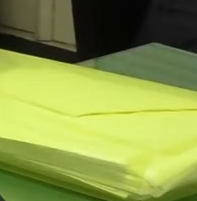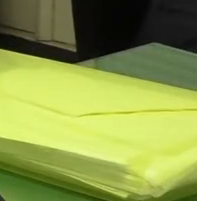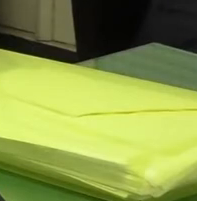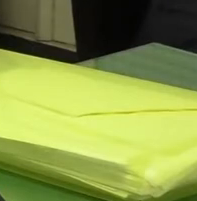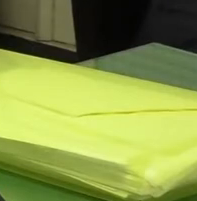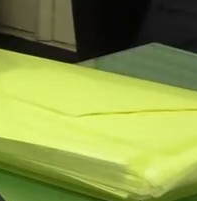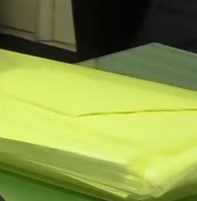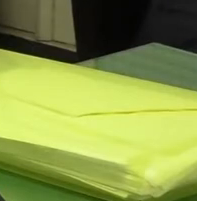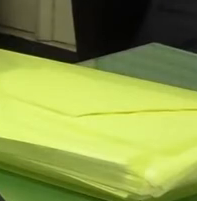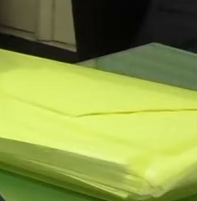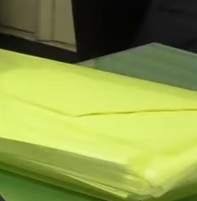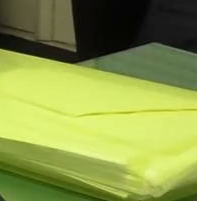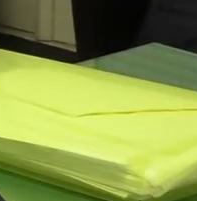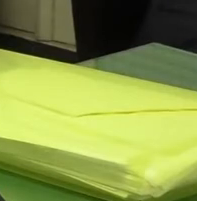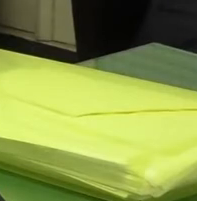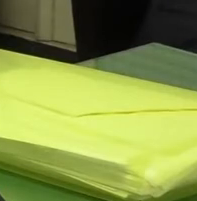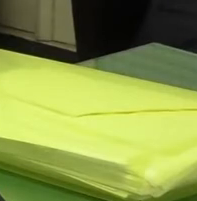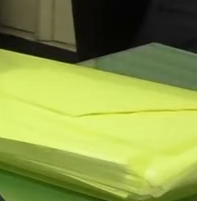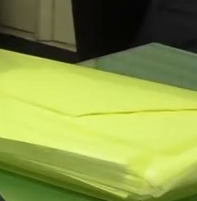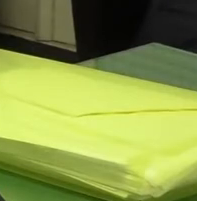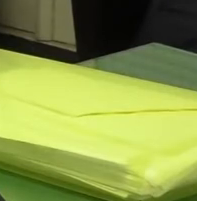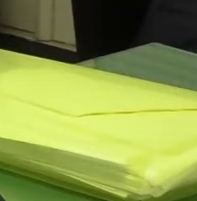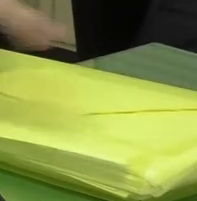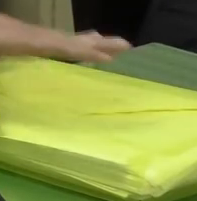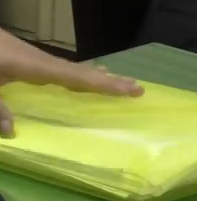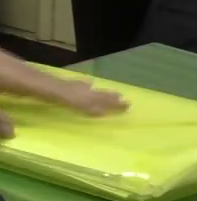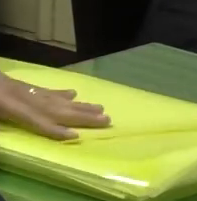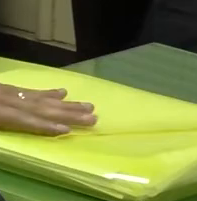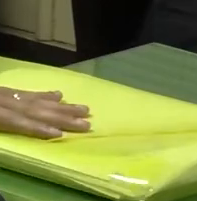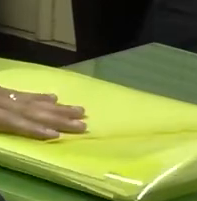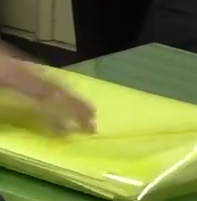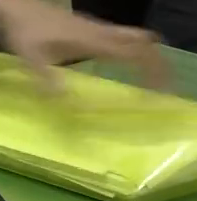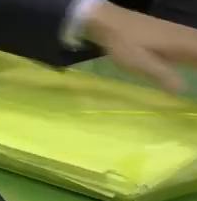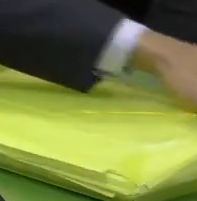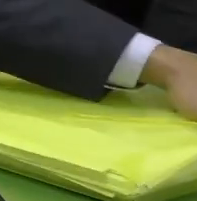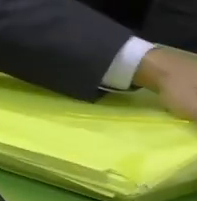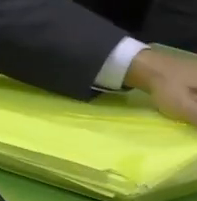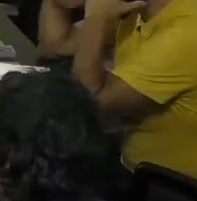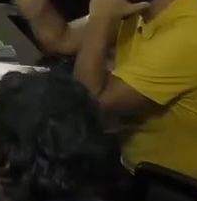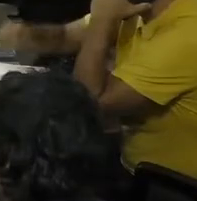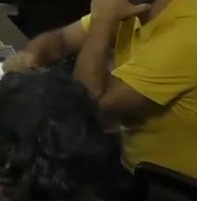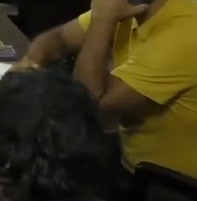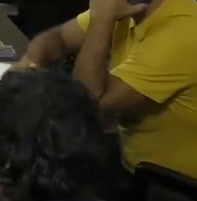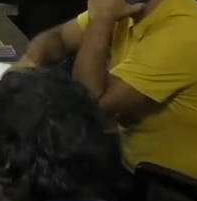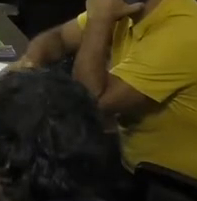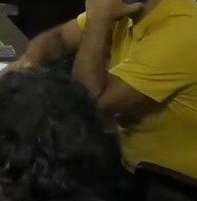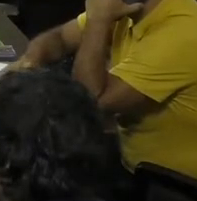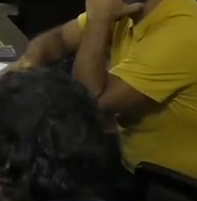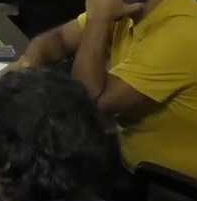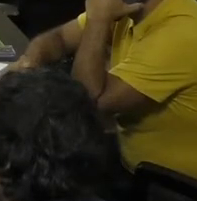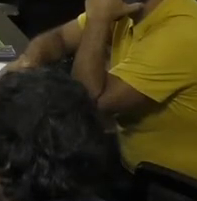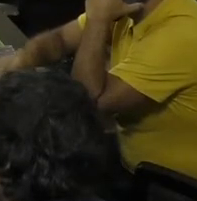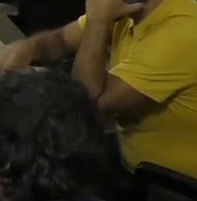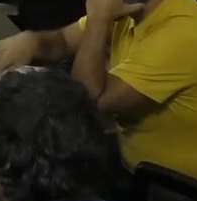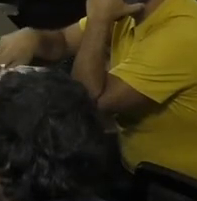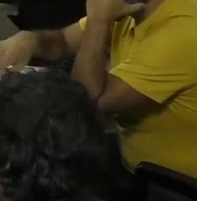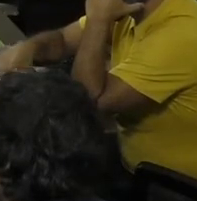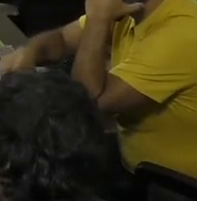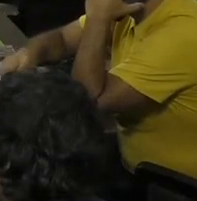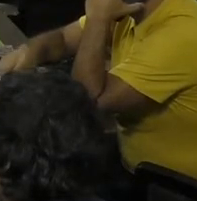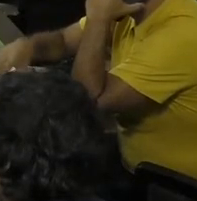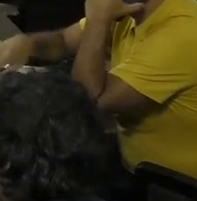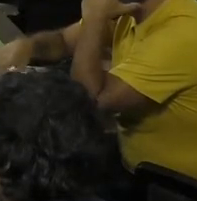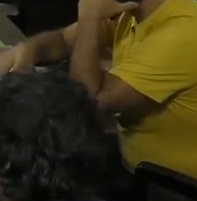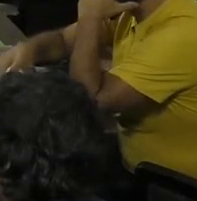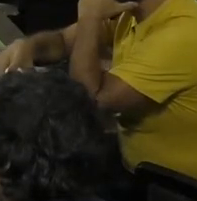imperador de Madureira, Dionísio Lins. Com a palavra, deputado Rodrigo Amorim, para as considerações iniciais. Bom dia a todos, bom dia, senhor presidente, demais Campeão